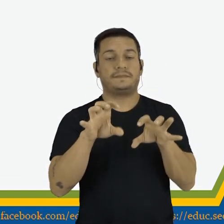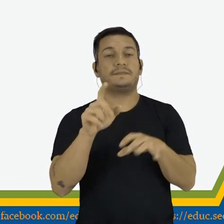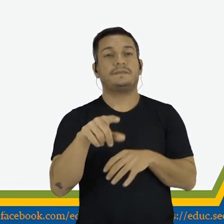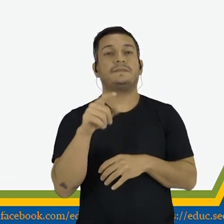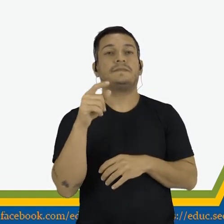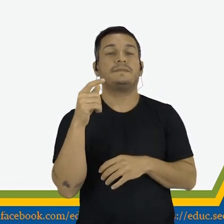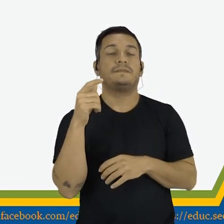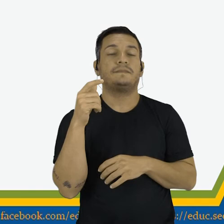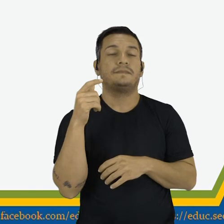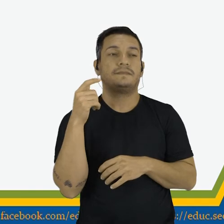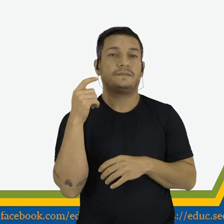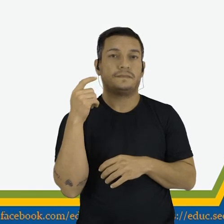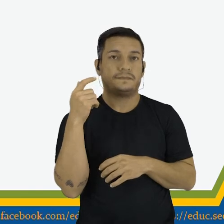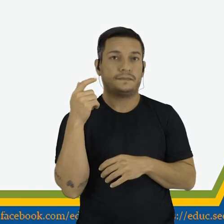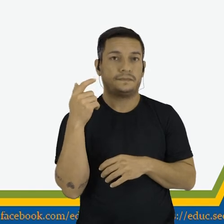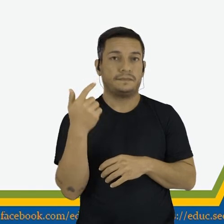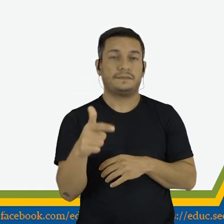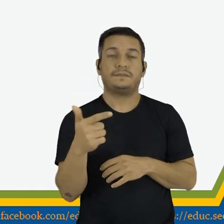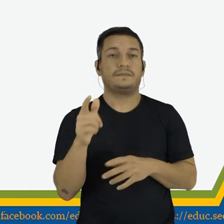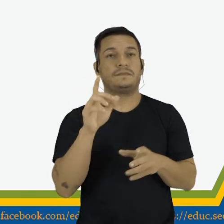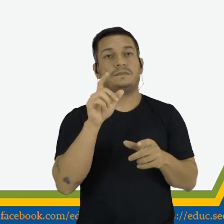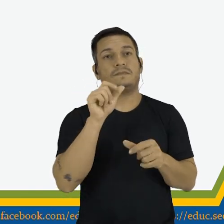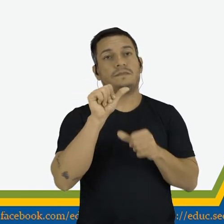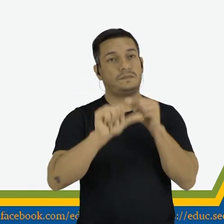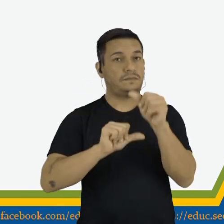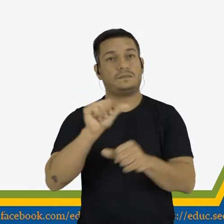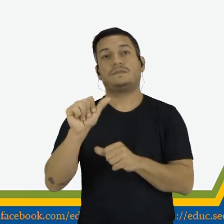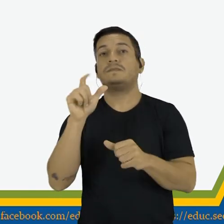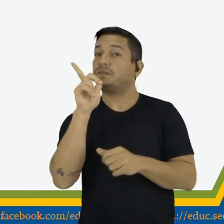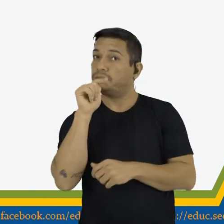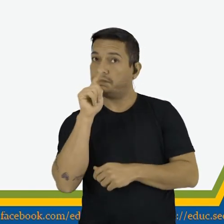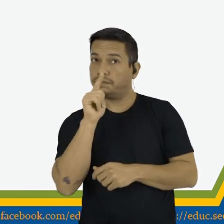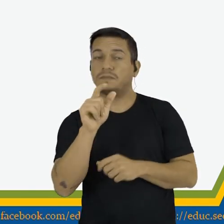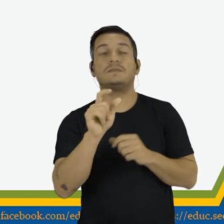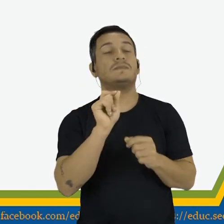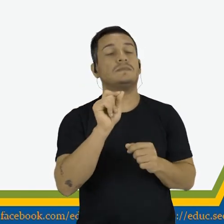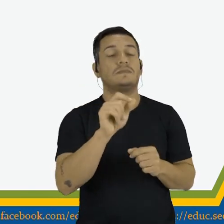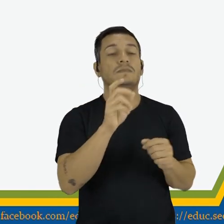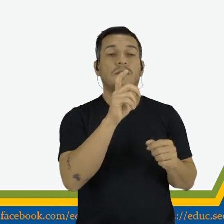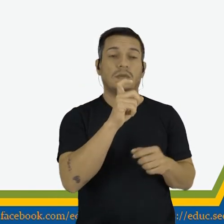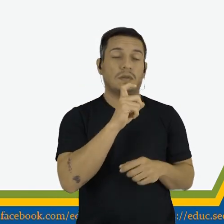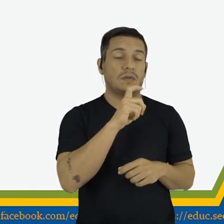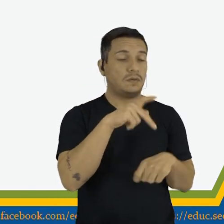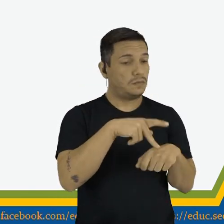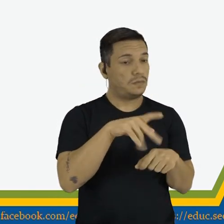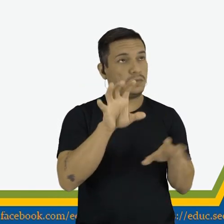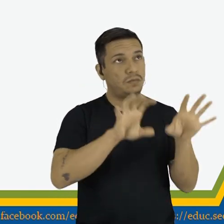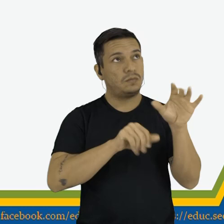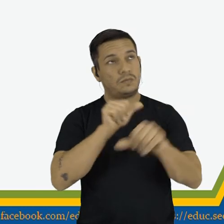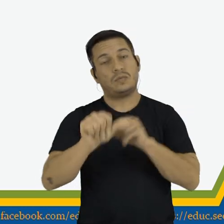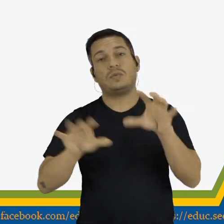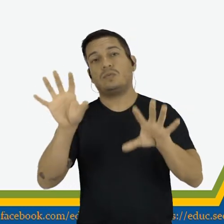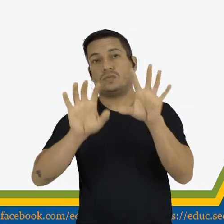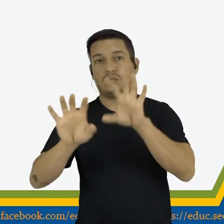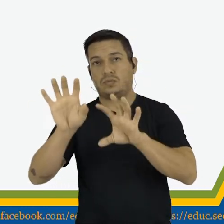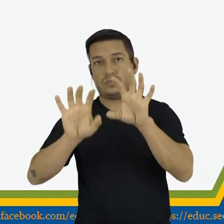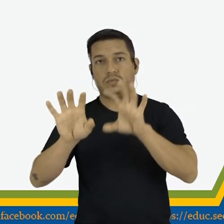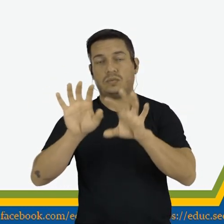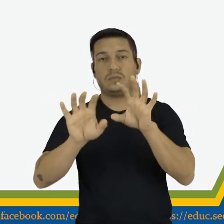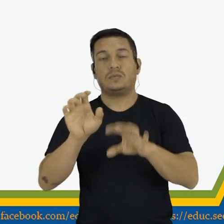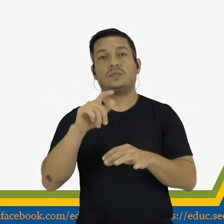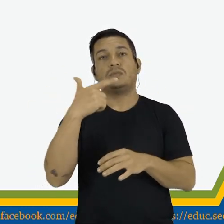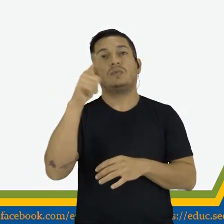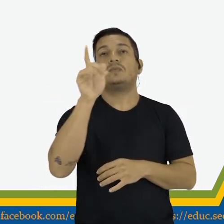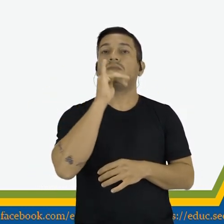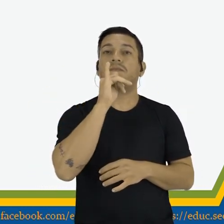ele não vai para o estado líquido, ele passa diretamente do estado sólido para o estado gasoso.